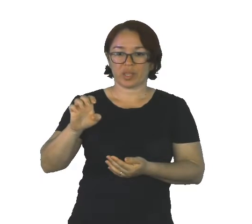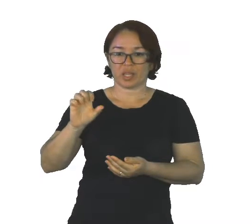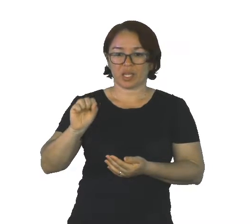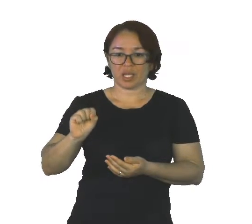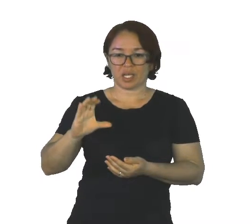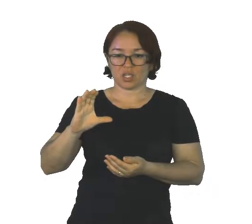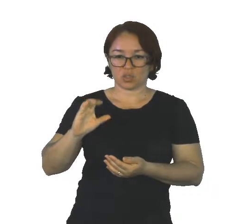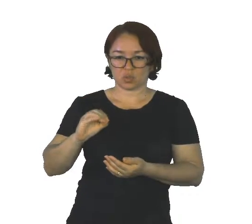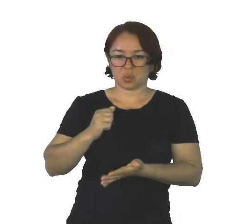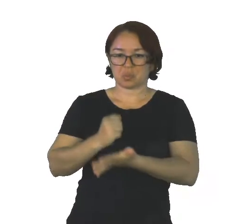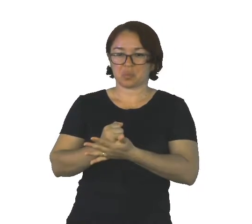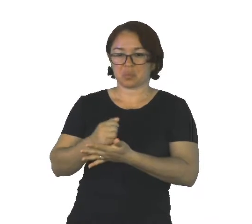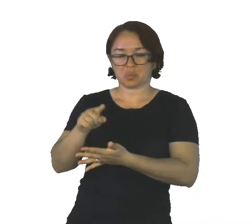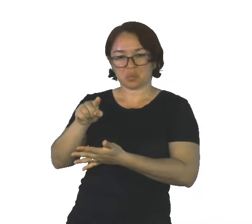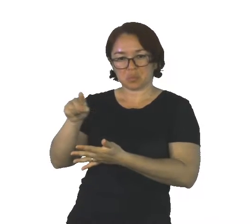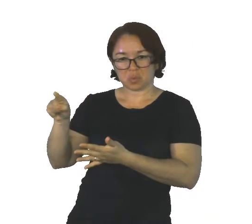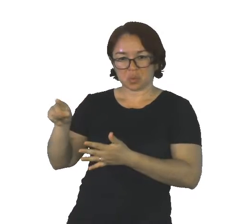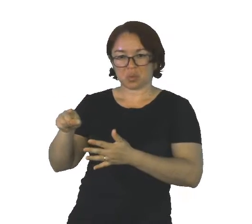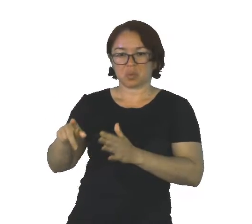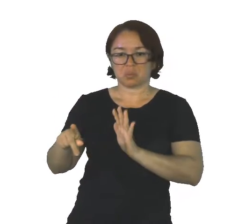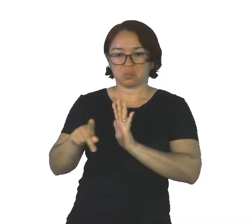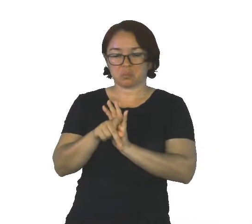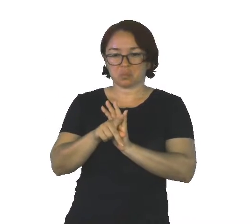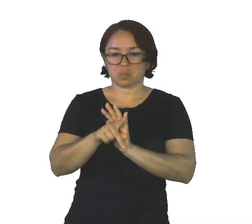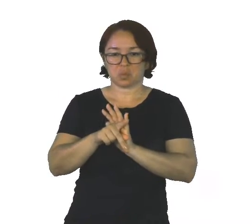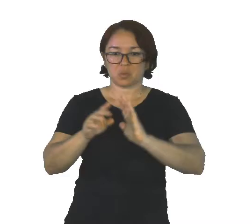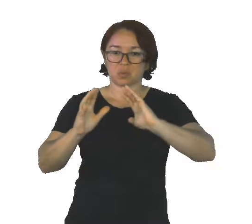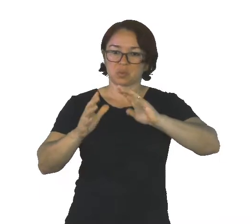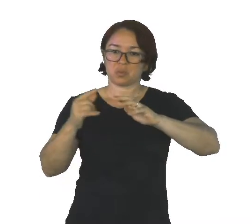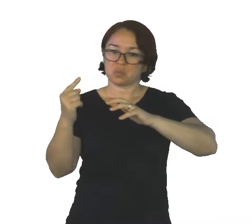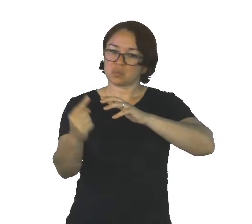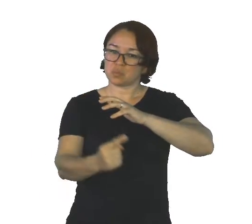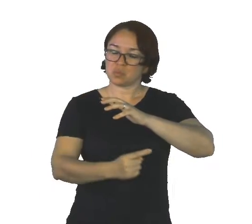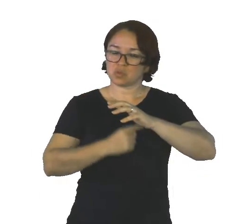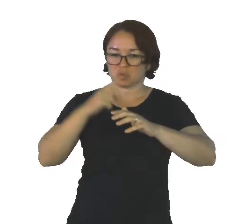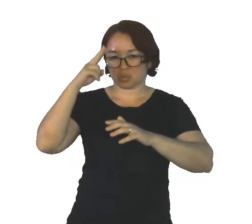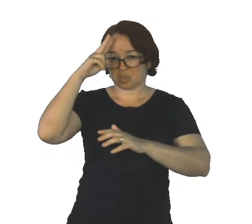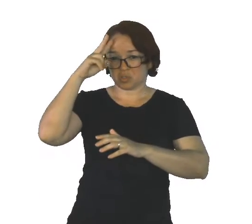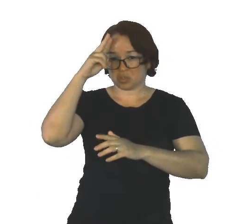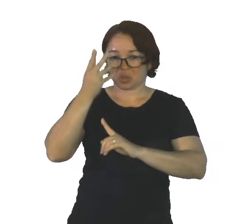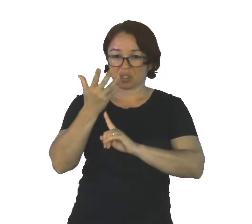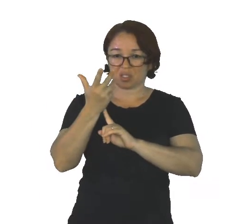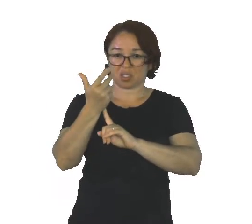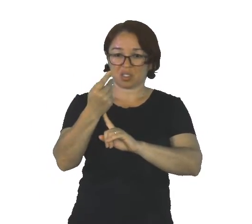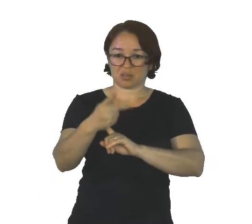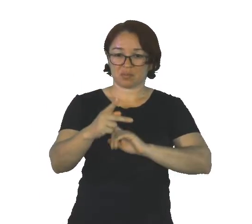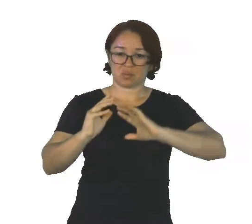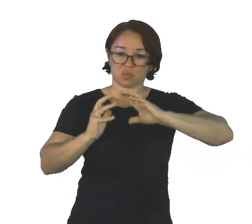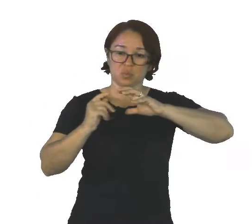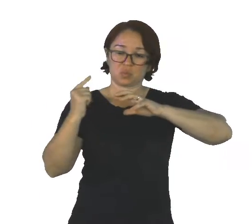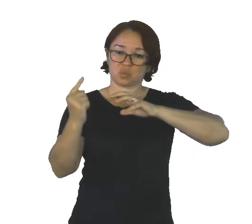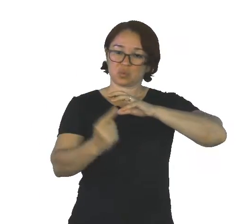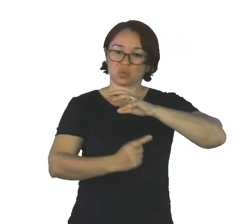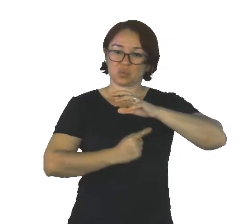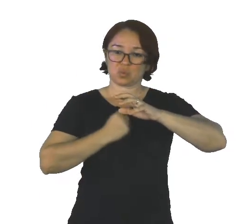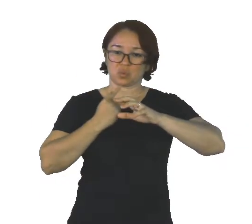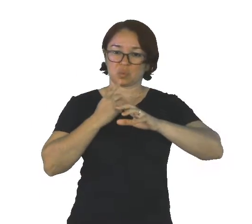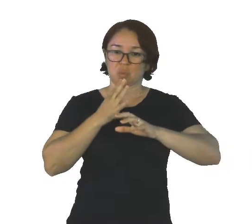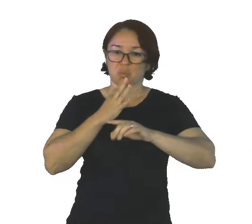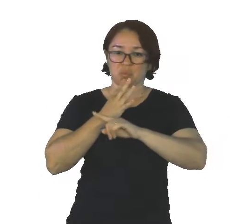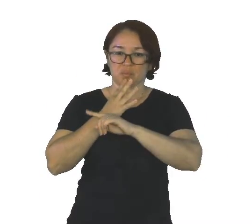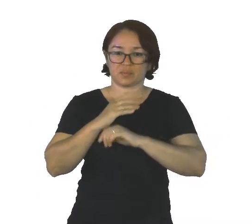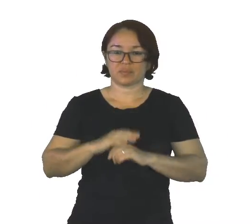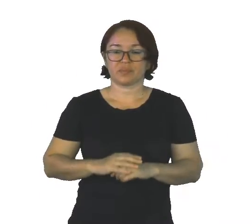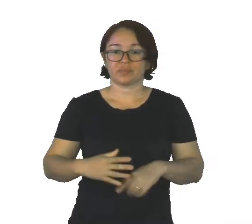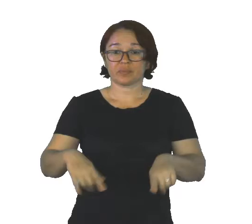Além das pinturas, Também produzem utensílios com palhas